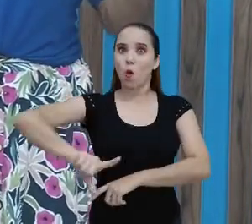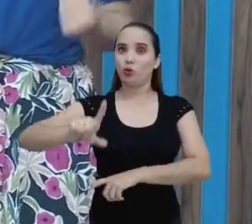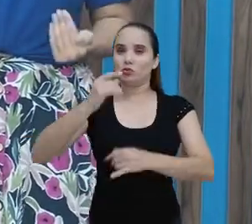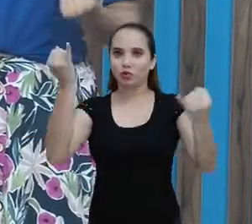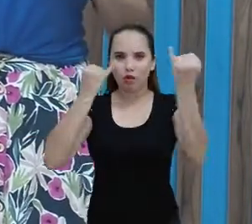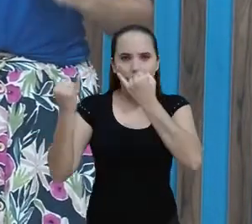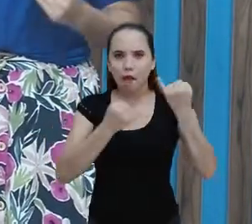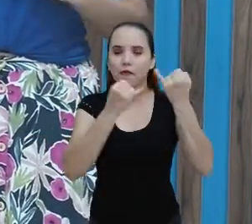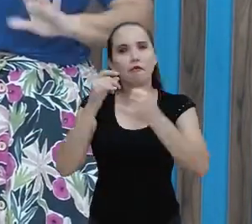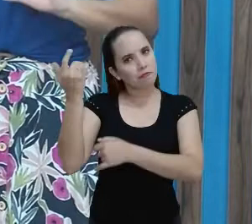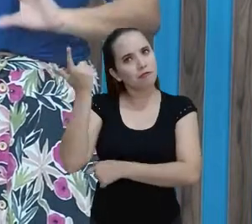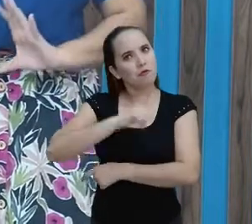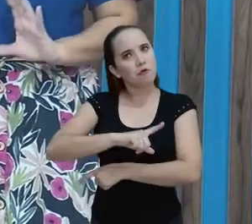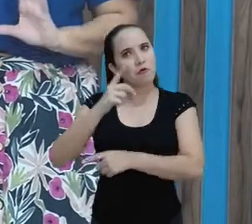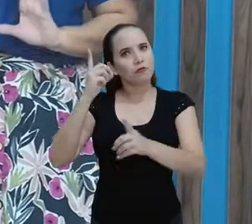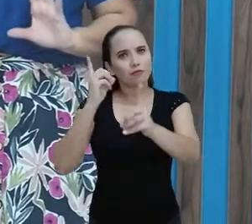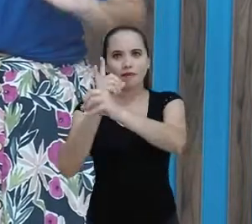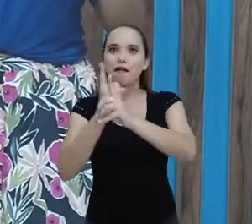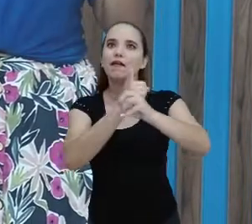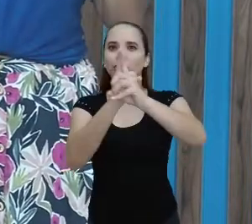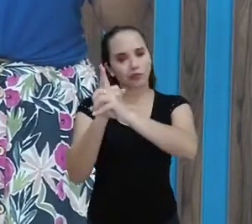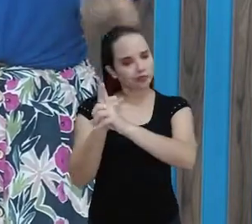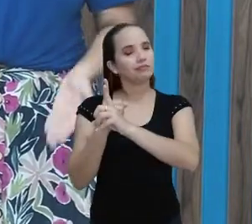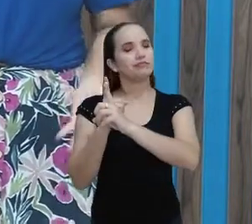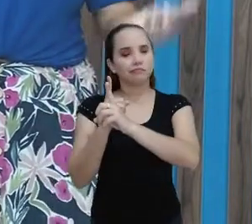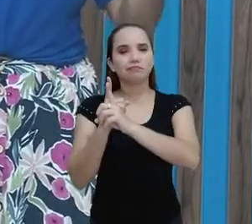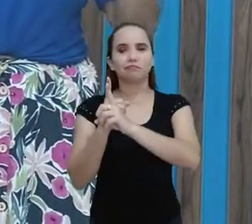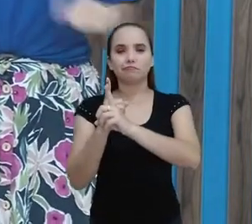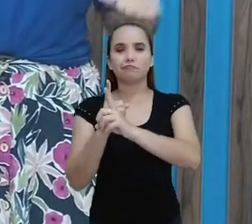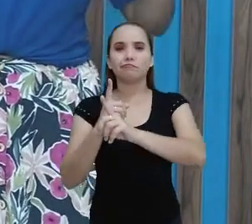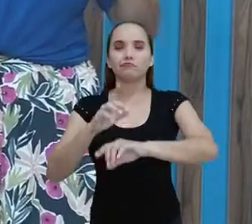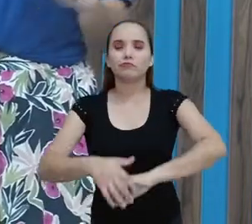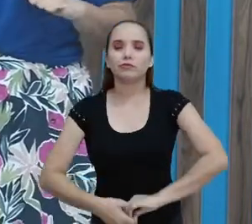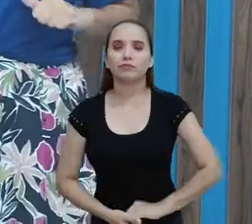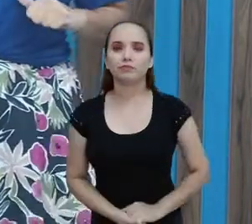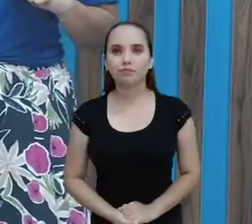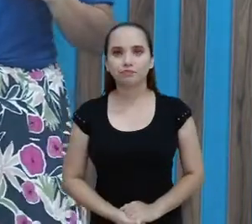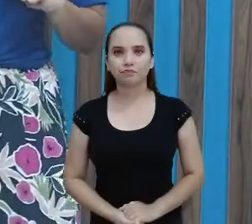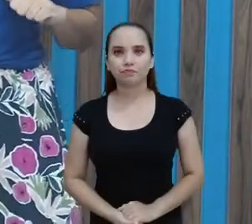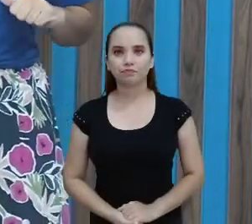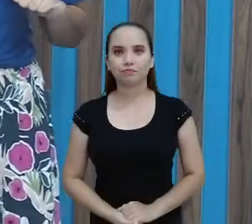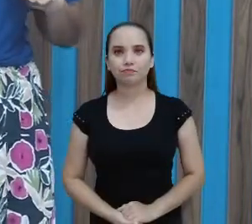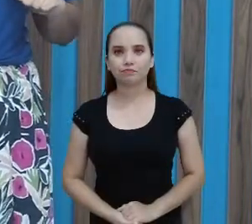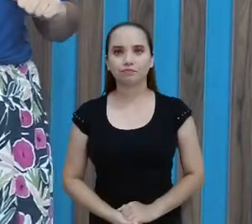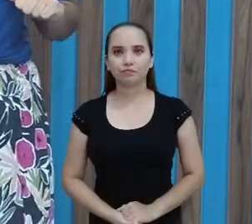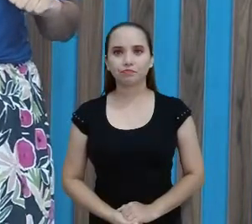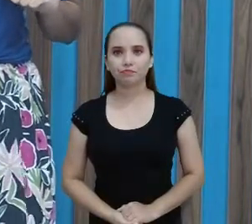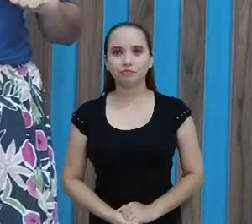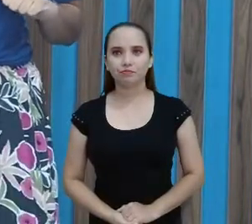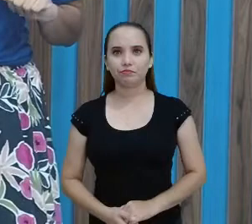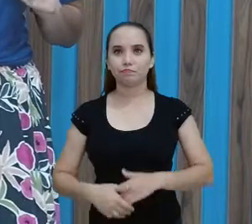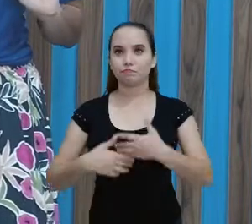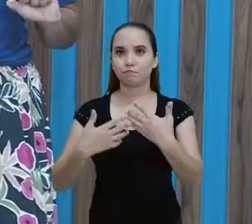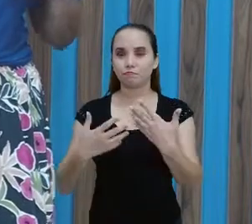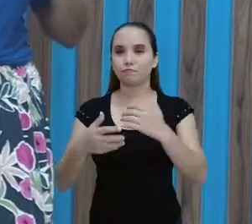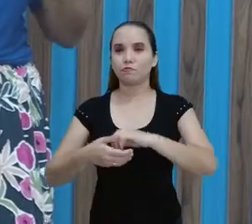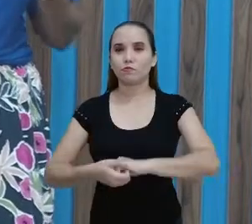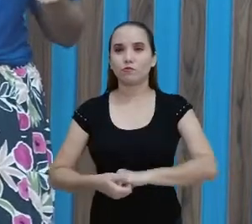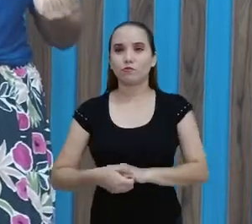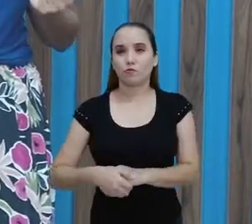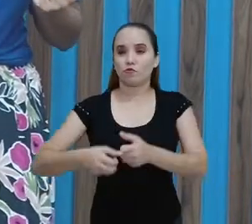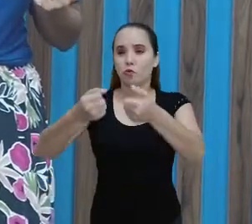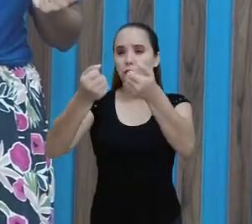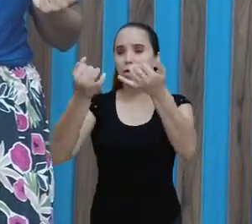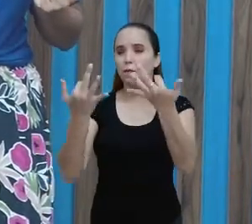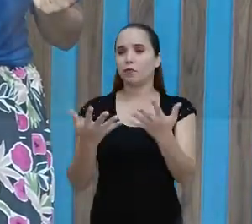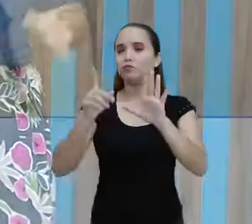que vai fazer com que eu consiga identificá-lo e destacá-lo no meio da multidão, tá? E uma descrição